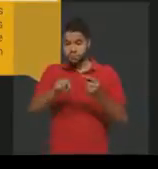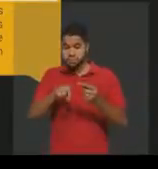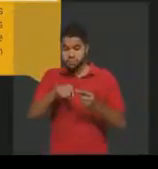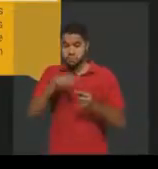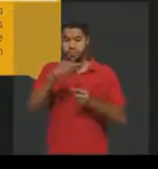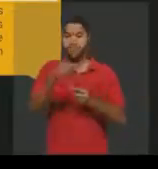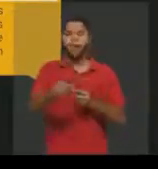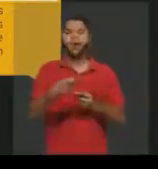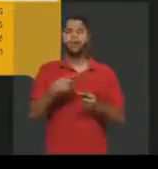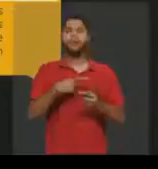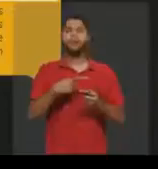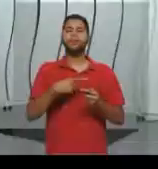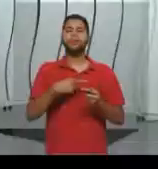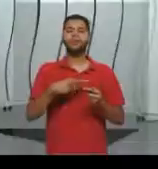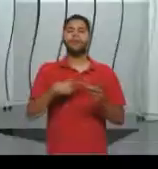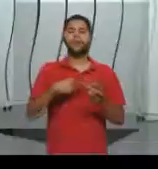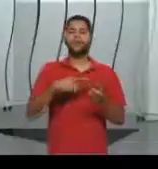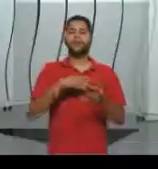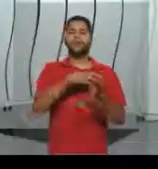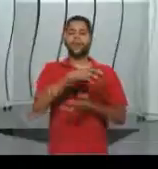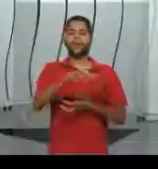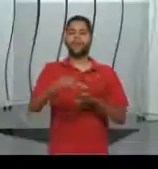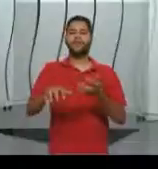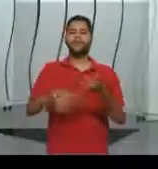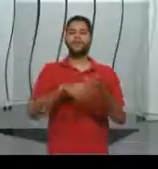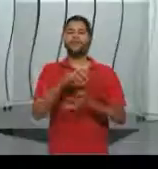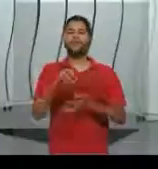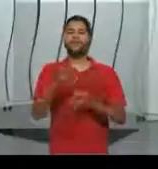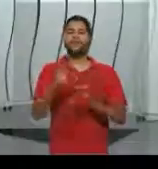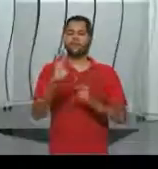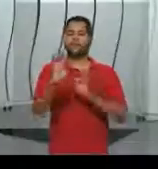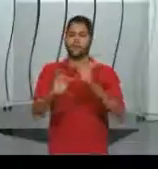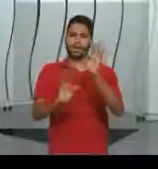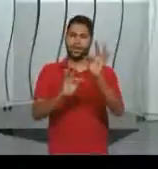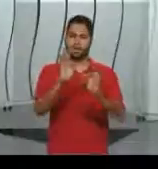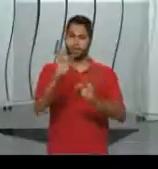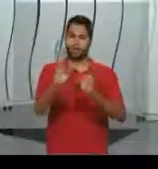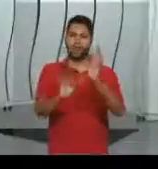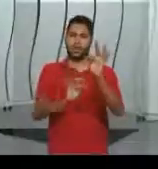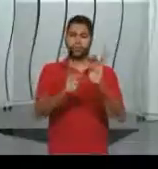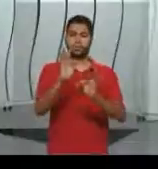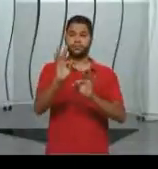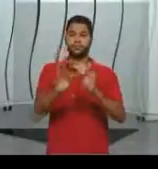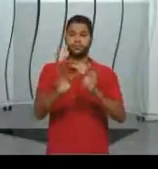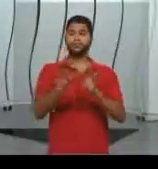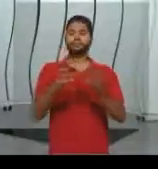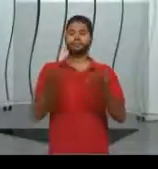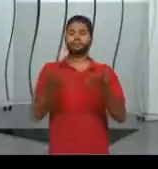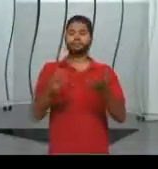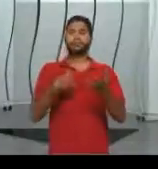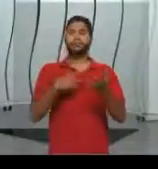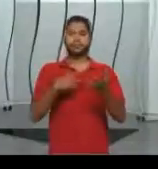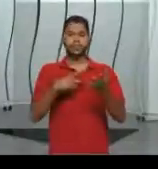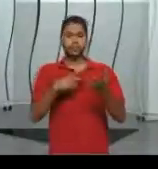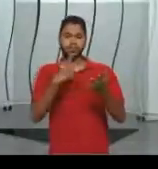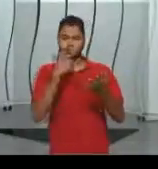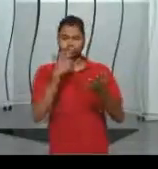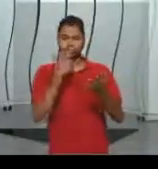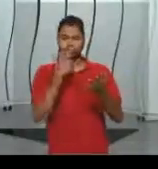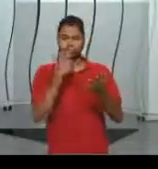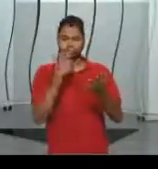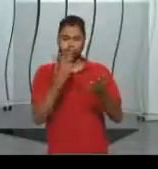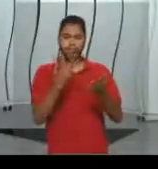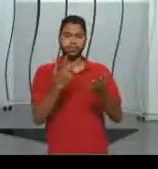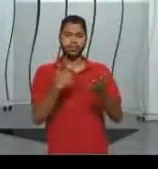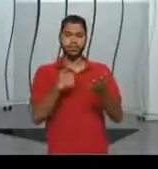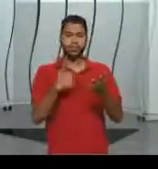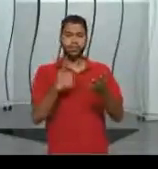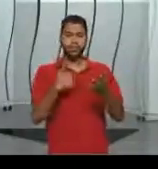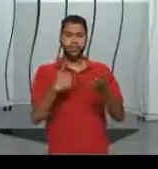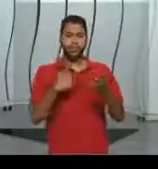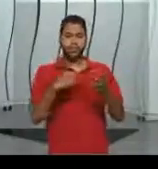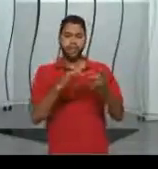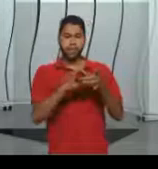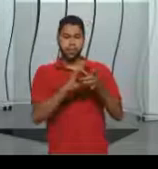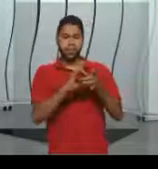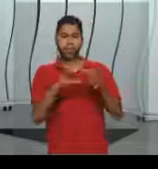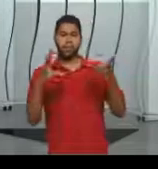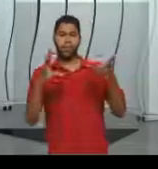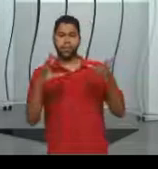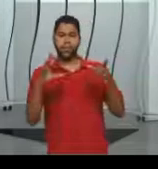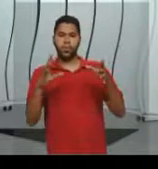uma revolução tecnológica. E aí há uma ruptura entre o